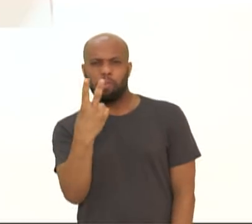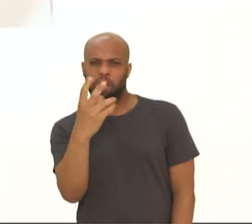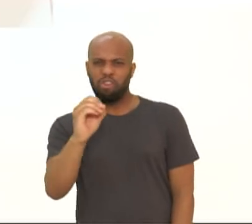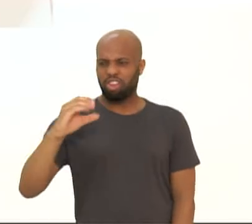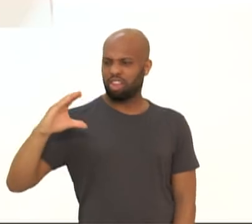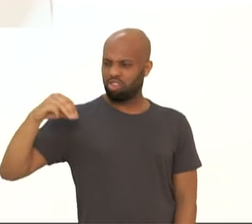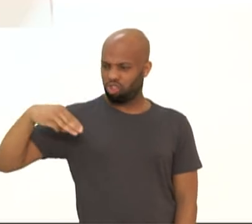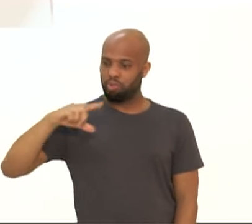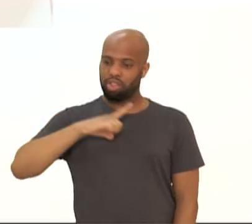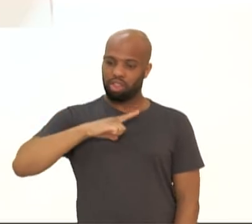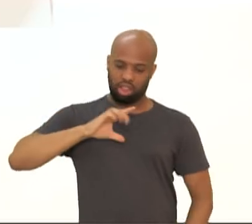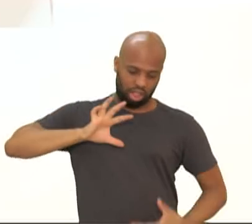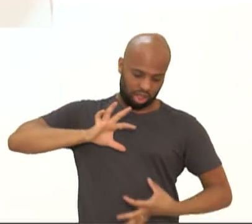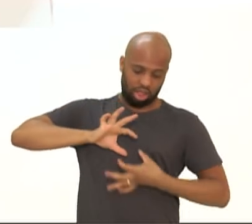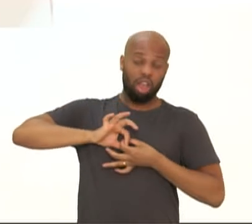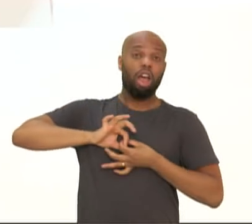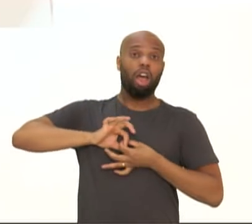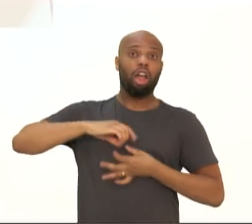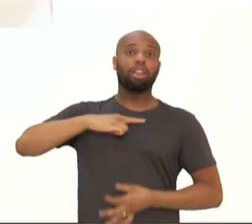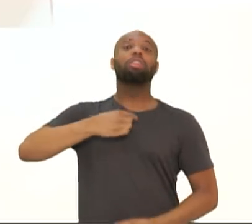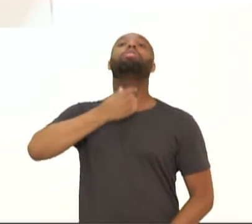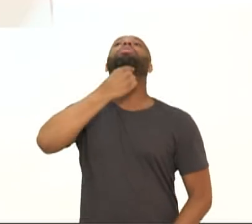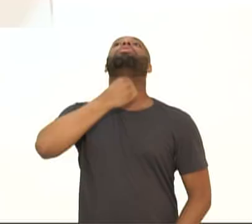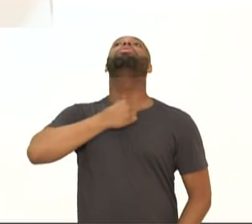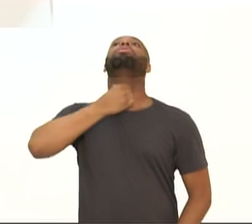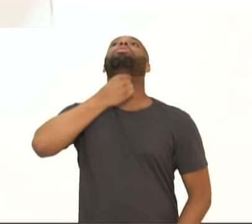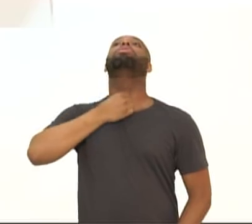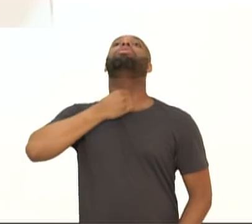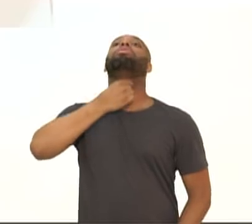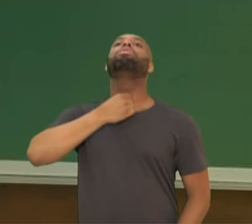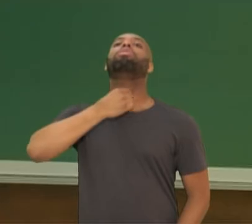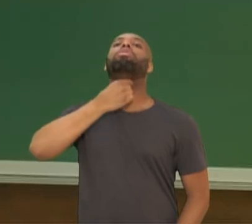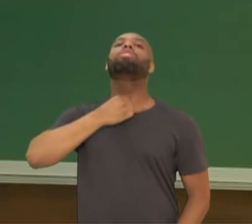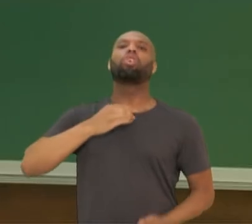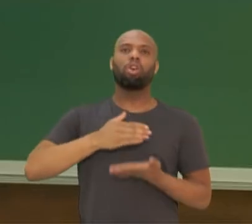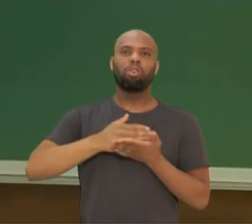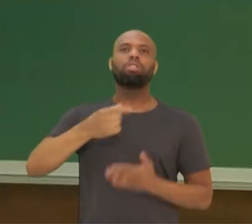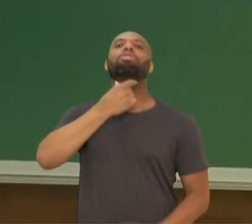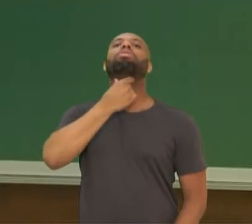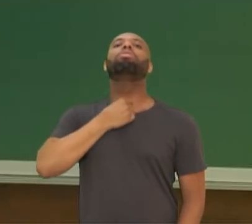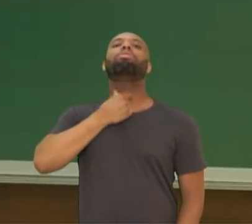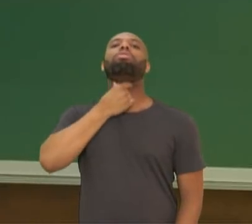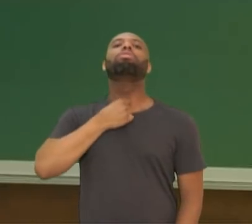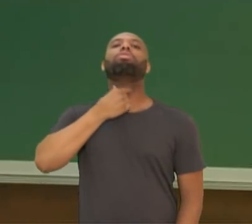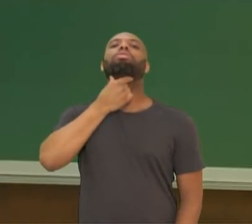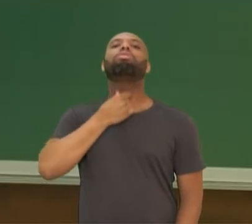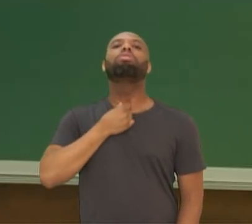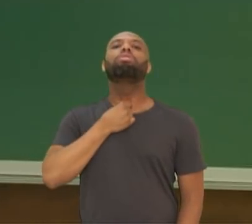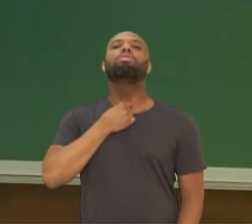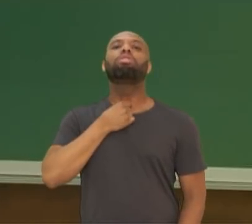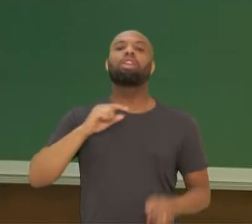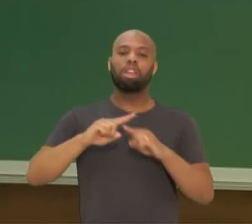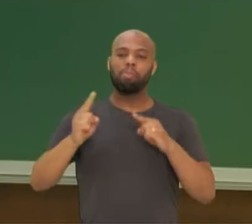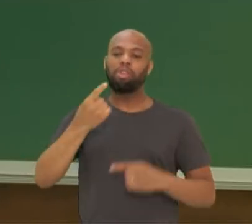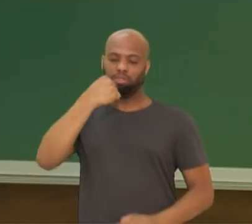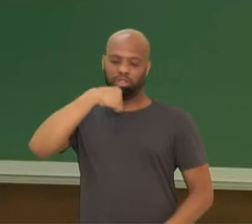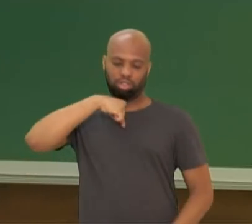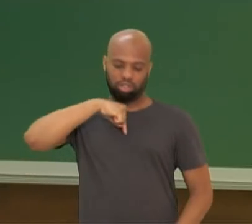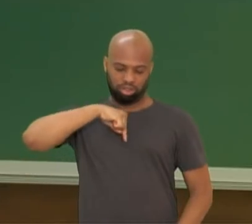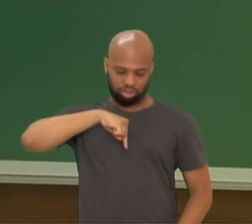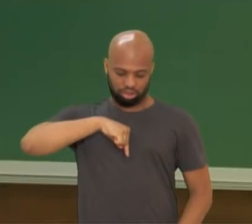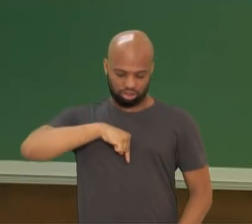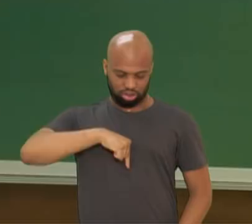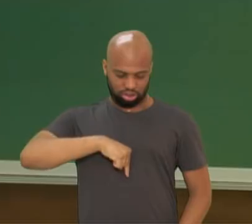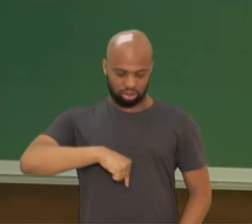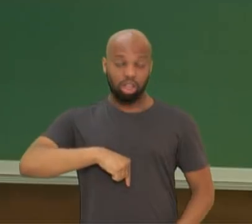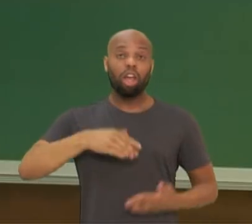que ele conecta a nossa faringe ali, né? Começa lá nessa região da faringe. Mas ele vai trazer o